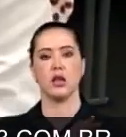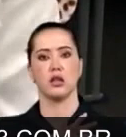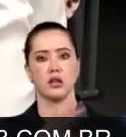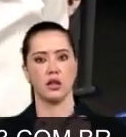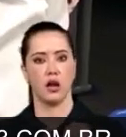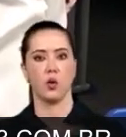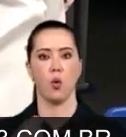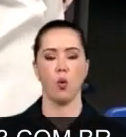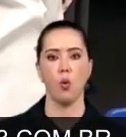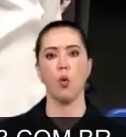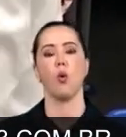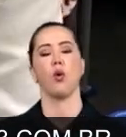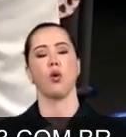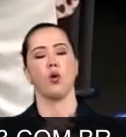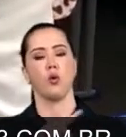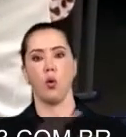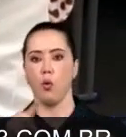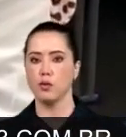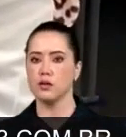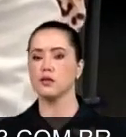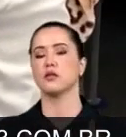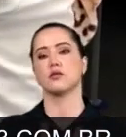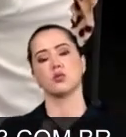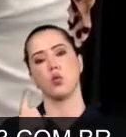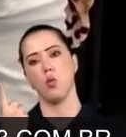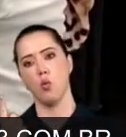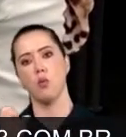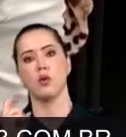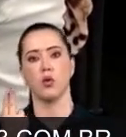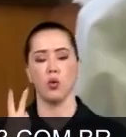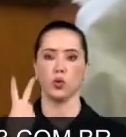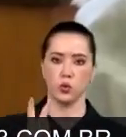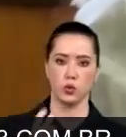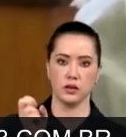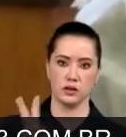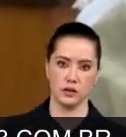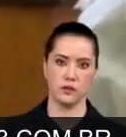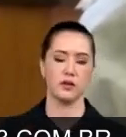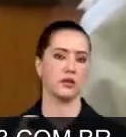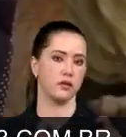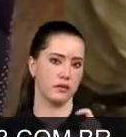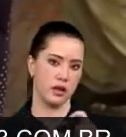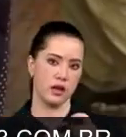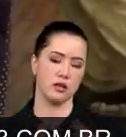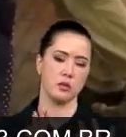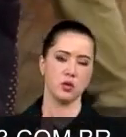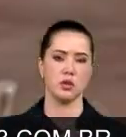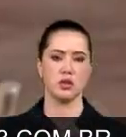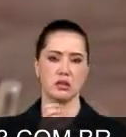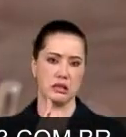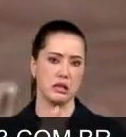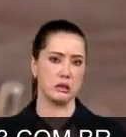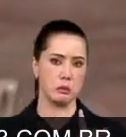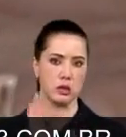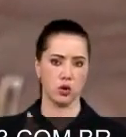ou AstraZeneca e uma ou duas doses de reforço com a Pfizer ou AstraZeneca há pelo menos